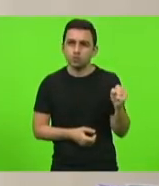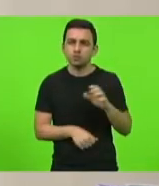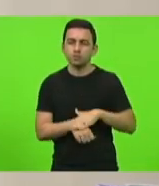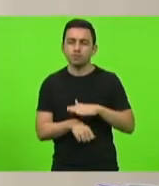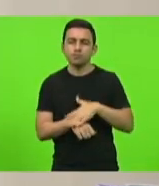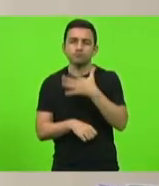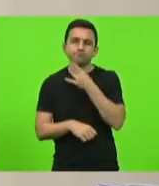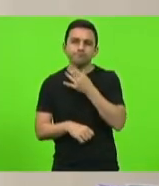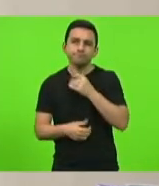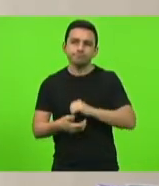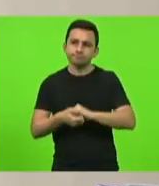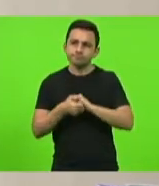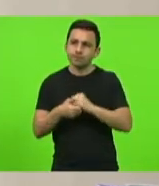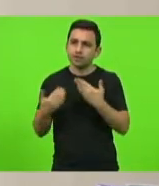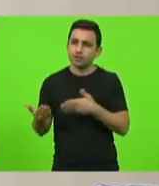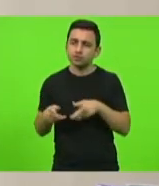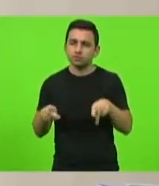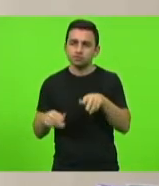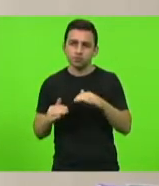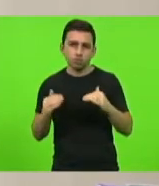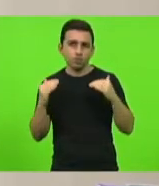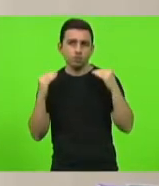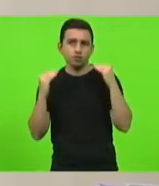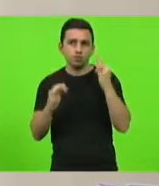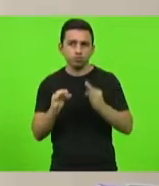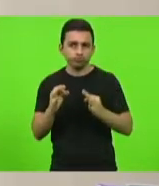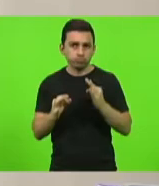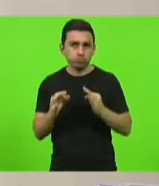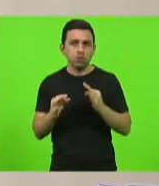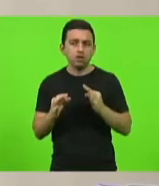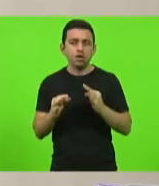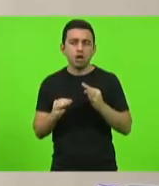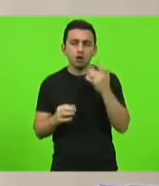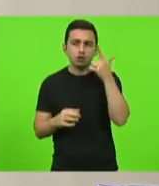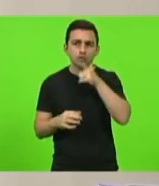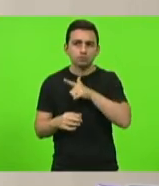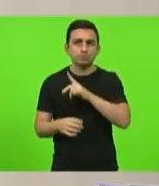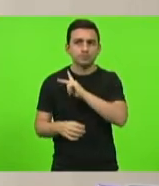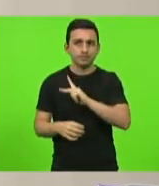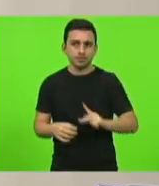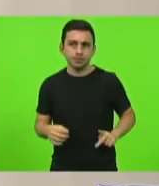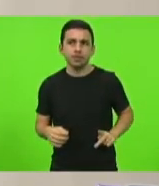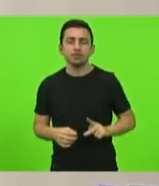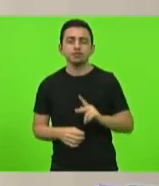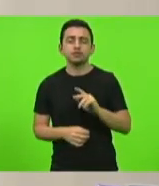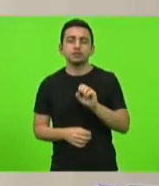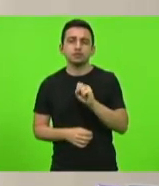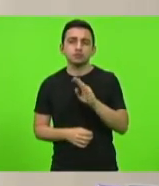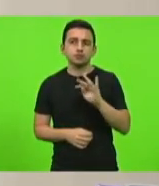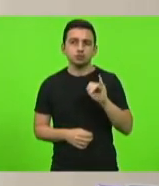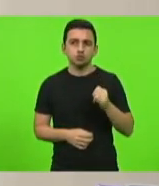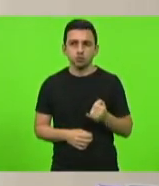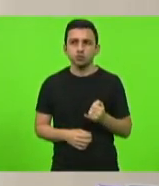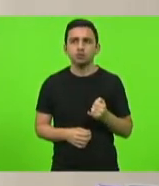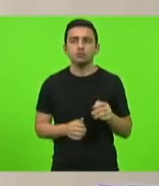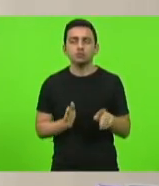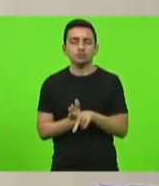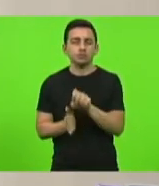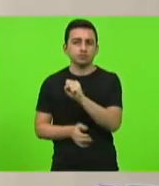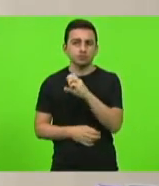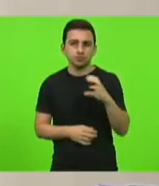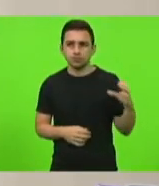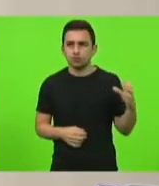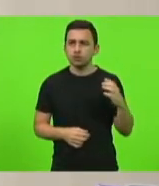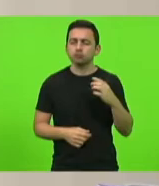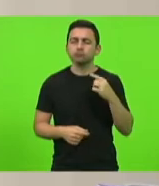Cobalcini, cumprimentando o desembargador João Henrique Blasi pela eleição à presidência do Tribunal de Justiça de Santa Catarina, em discussão. Não havendo quem queira